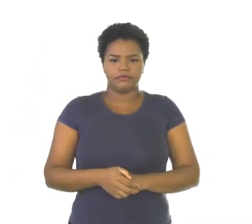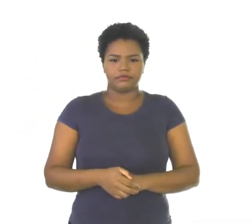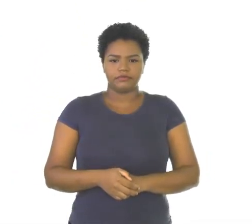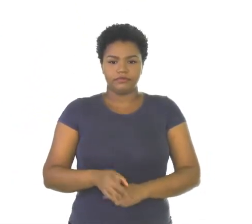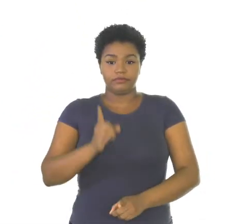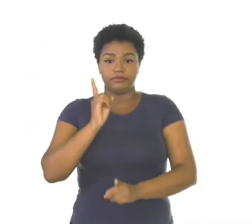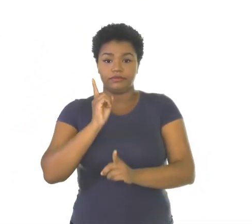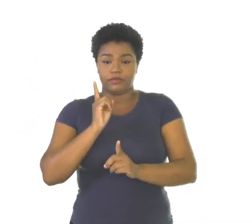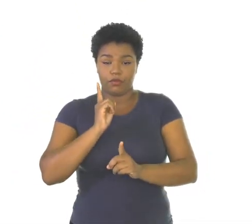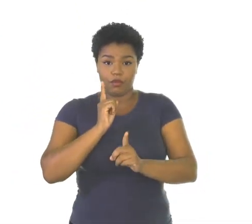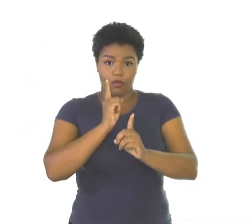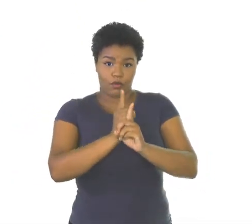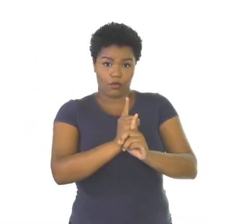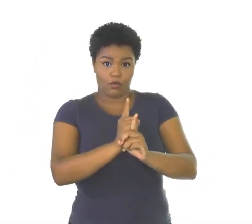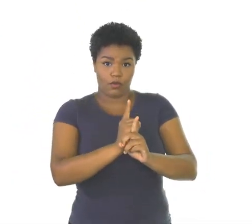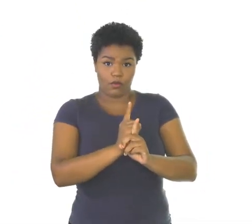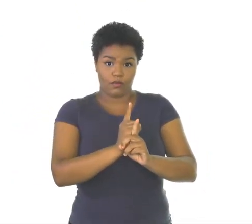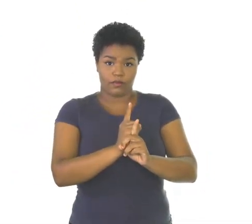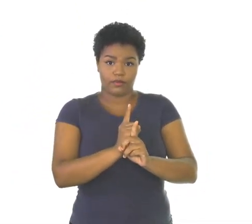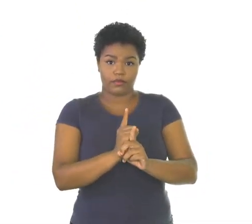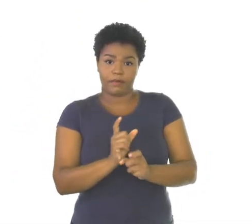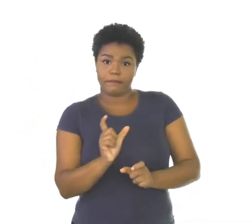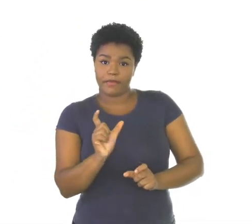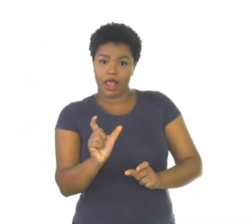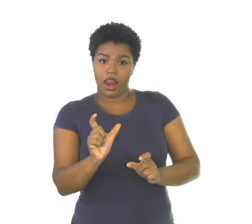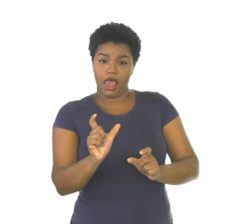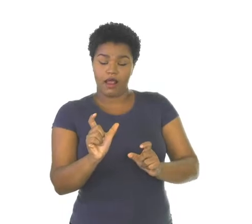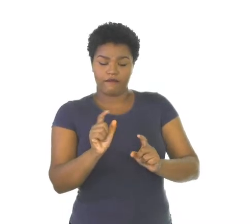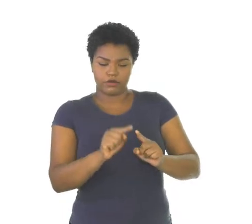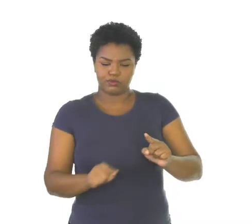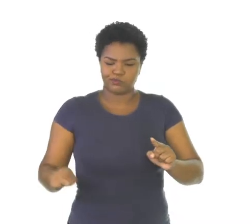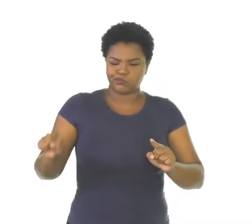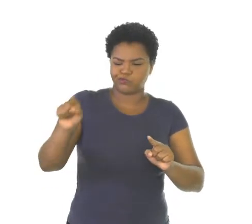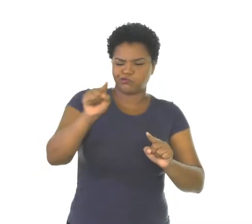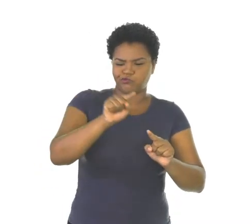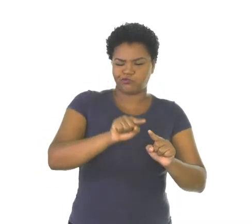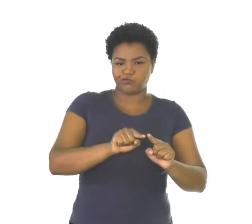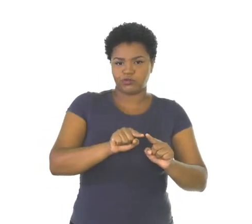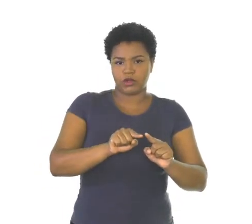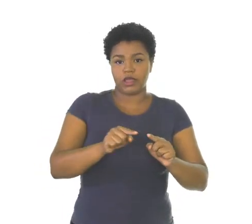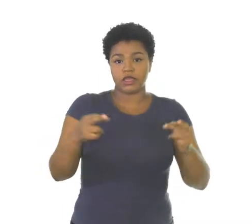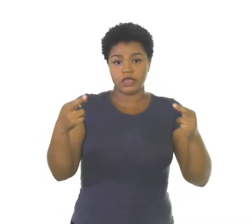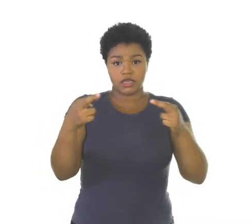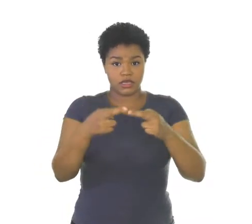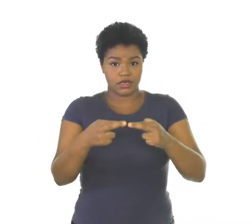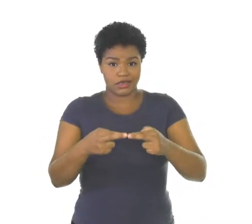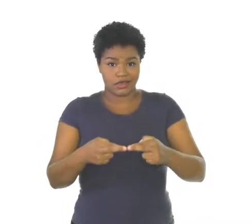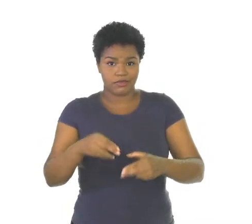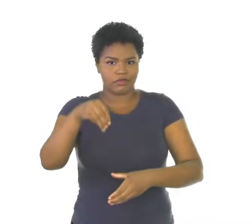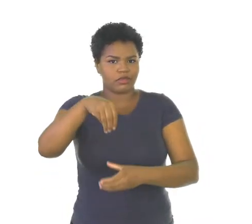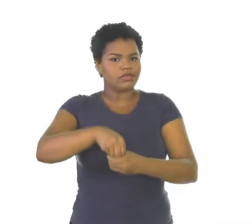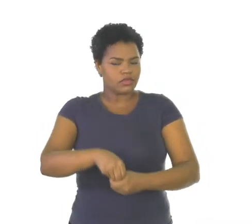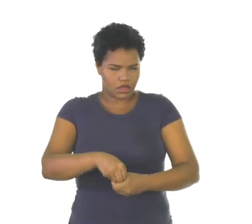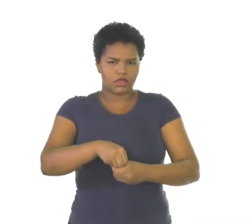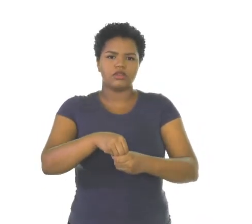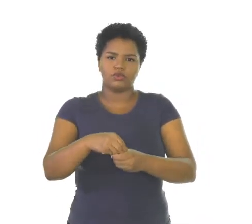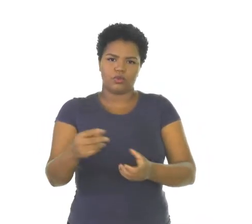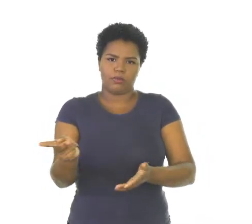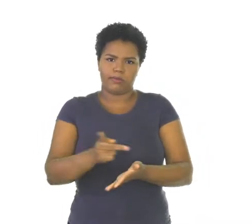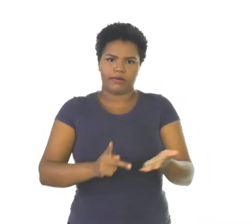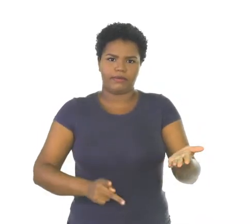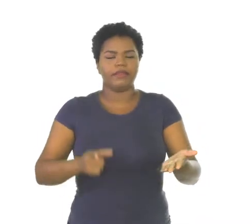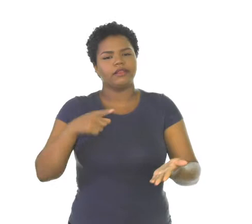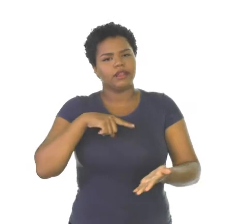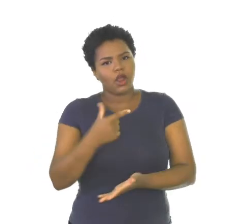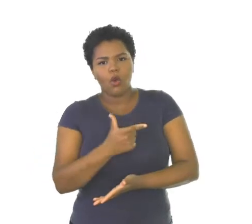e circule as palavras que rimam no poema. Eu tenho outro